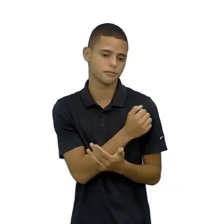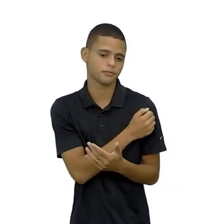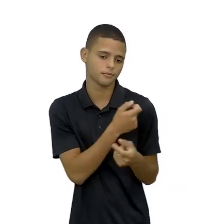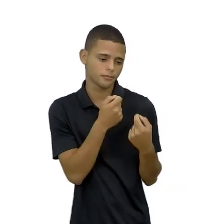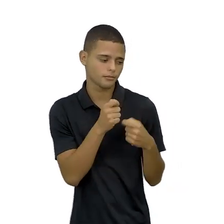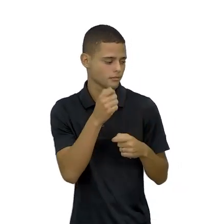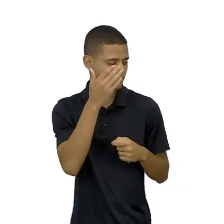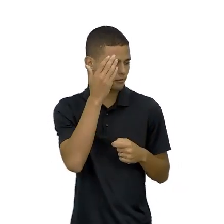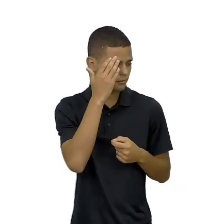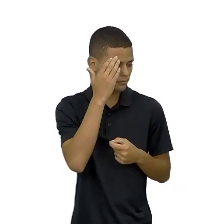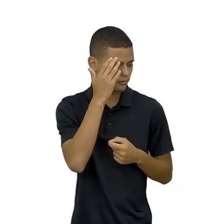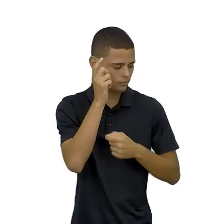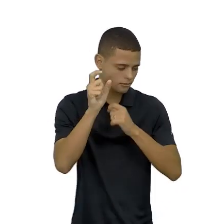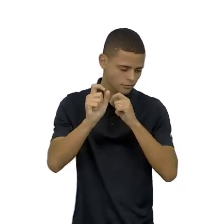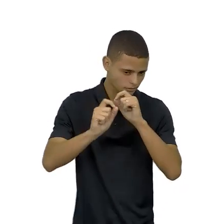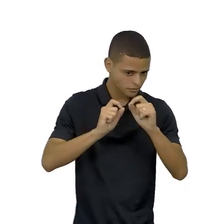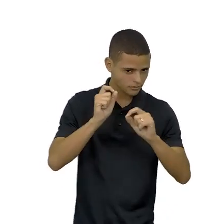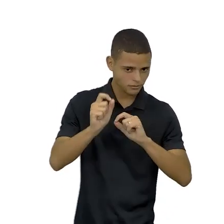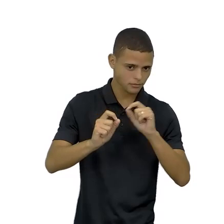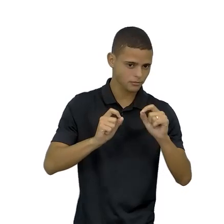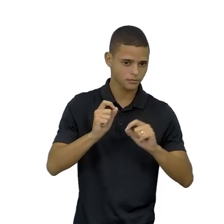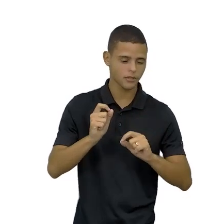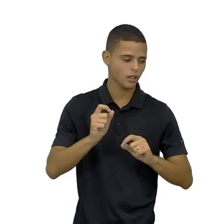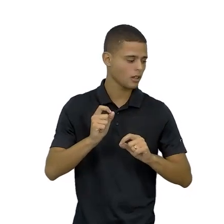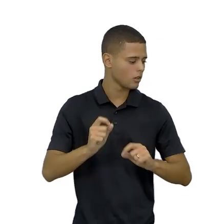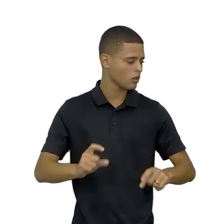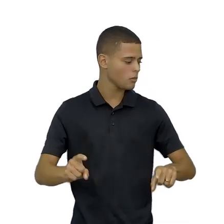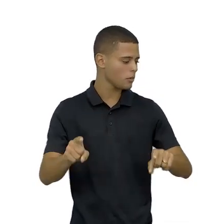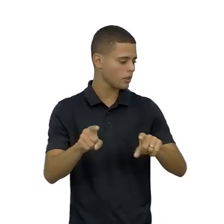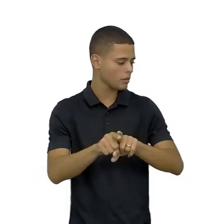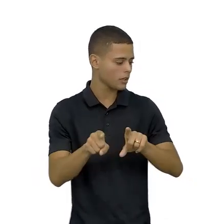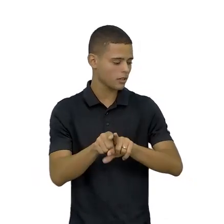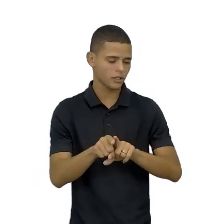saber o que é o início da